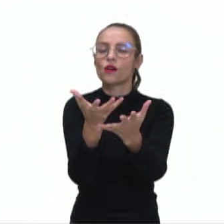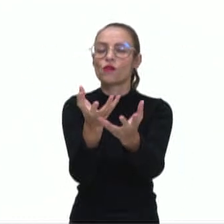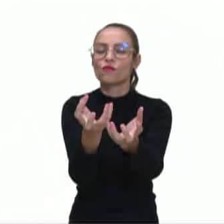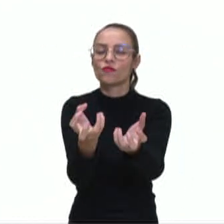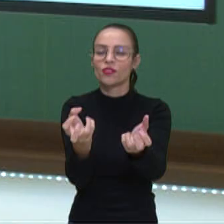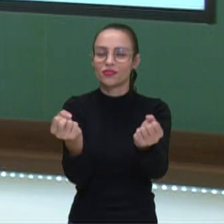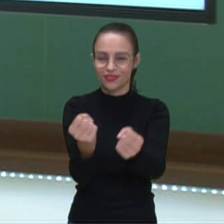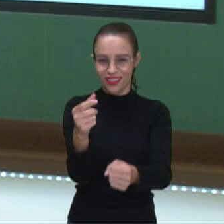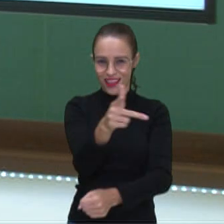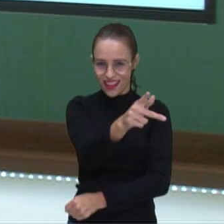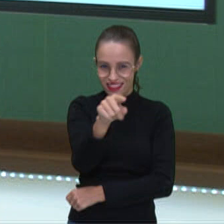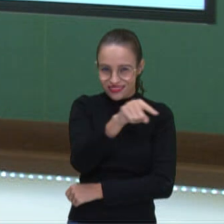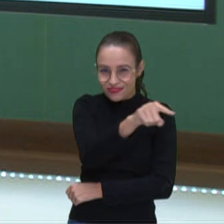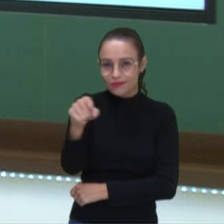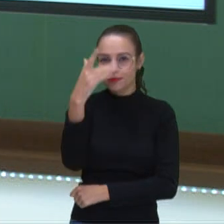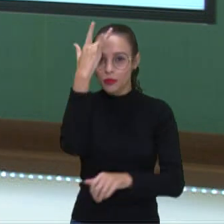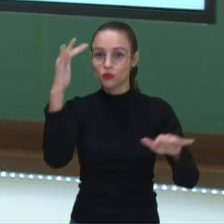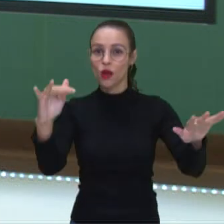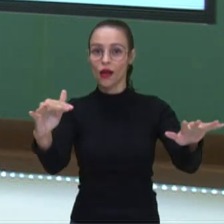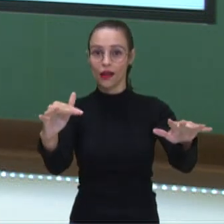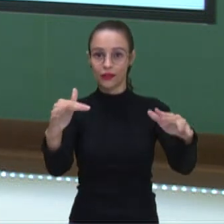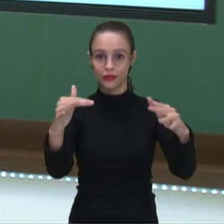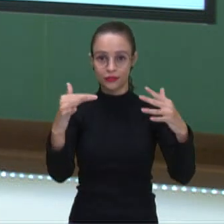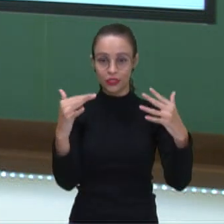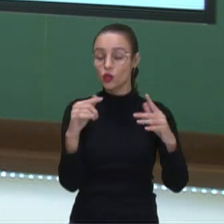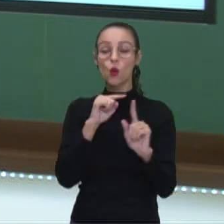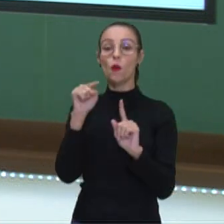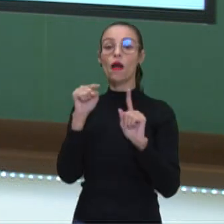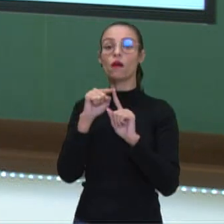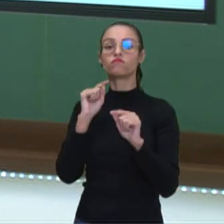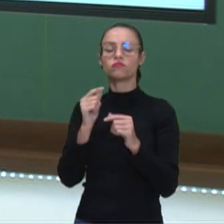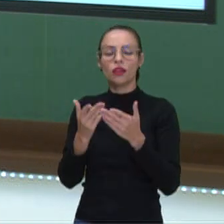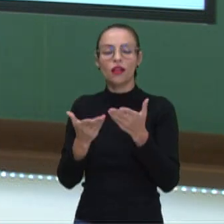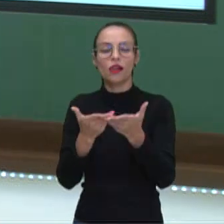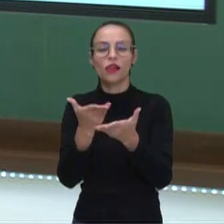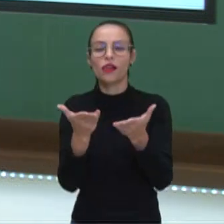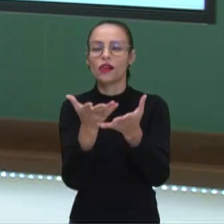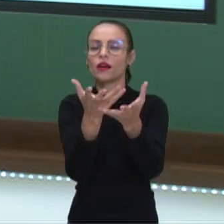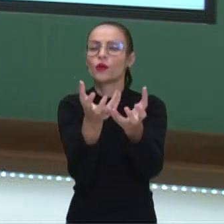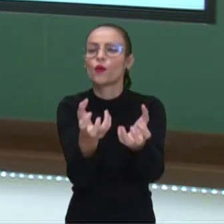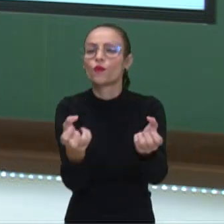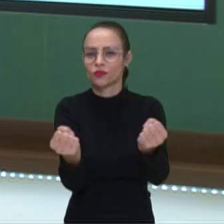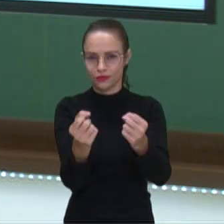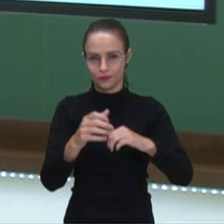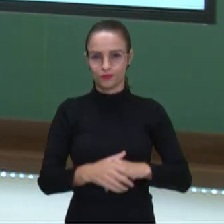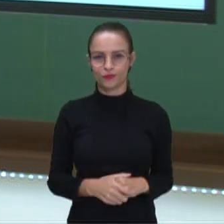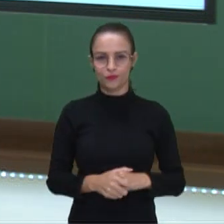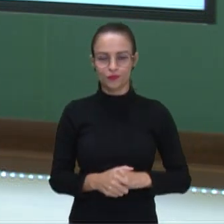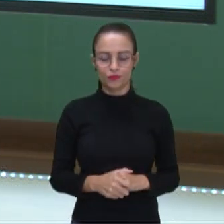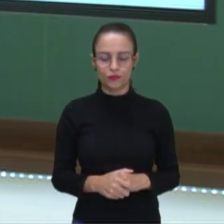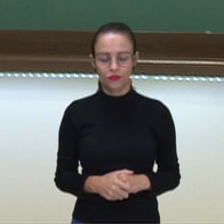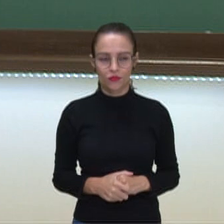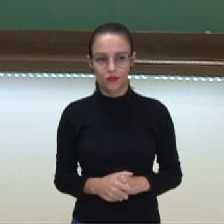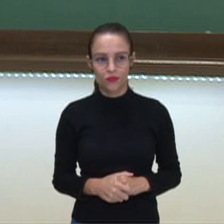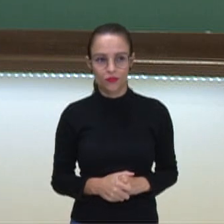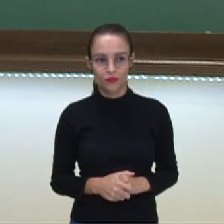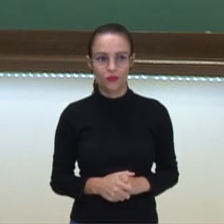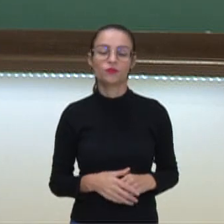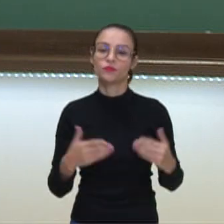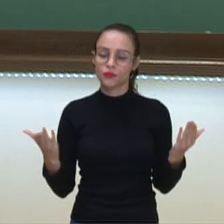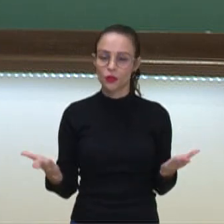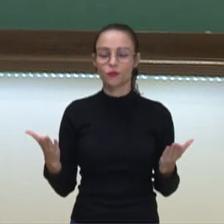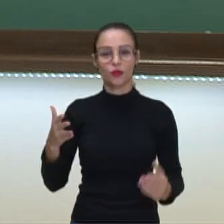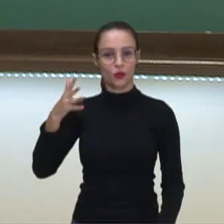interlocutor, aquela pessoa que nos assiste, que nos escuta, que participa desse nosso debate. Então aqui, Então, se